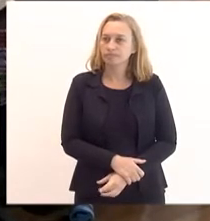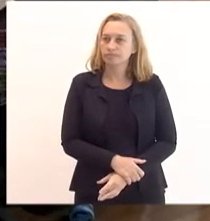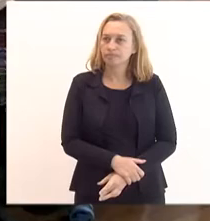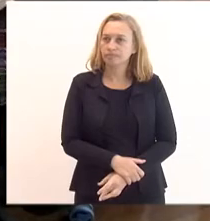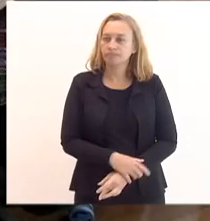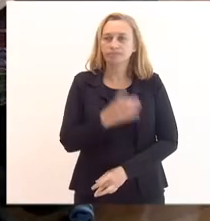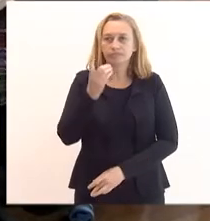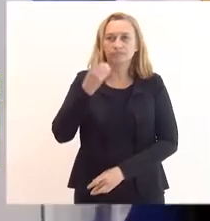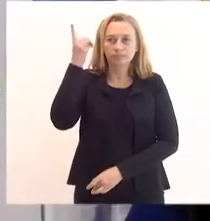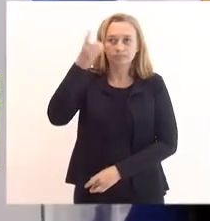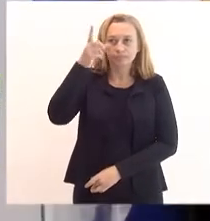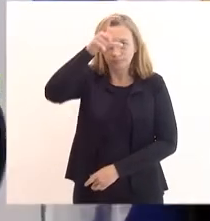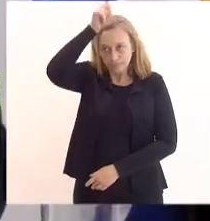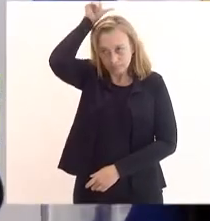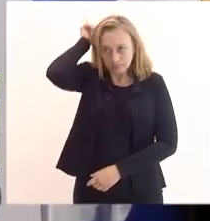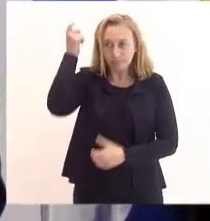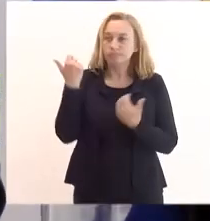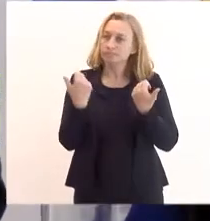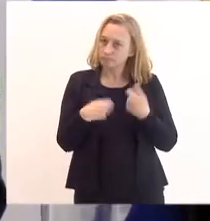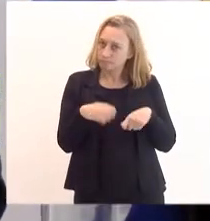Deputado Luiz, eu preciso